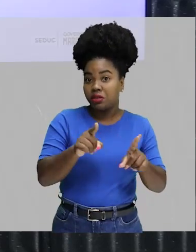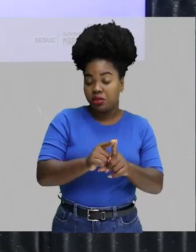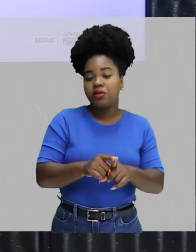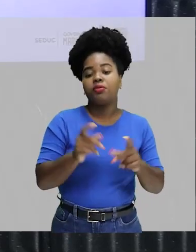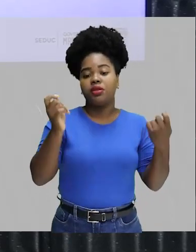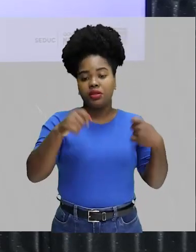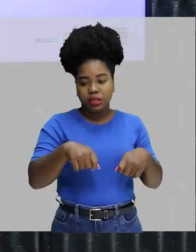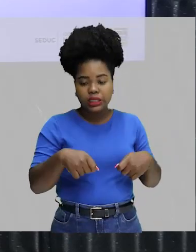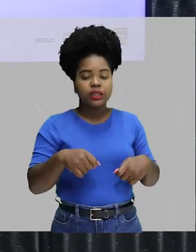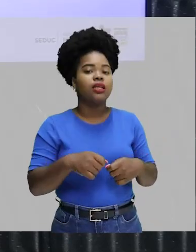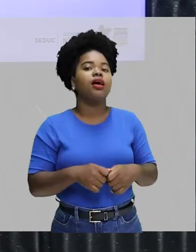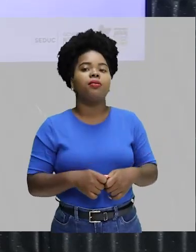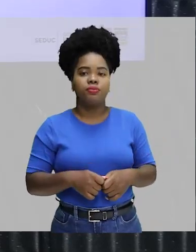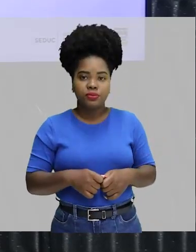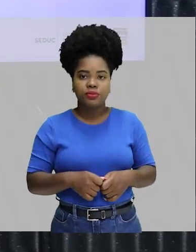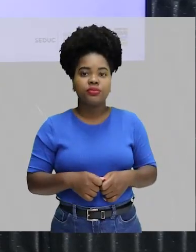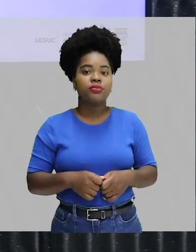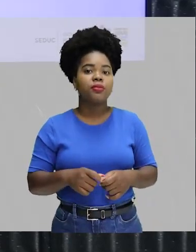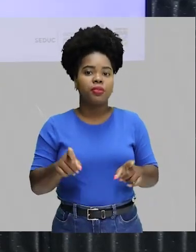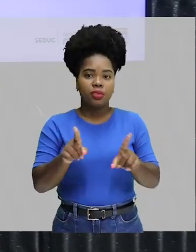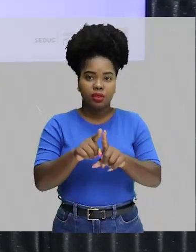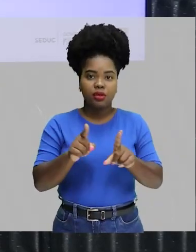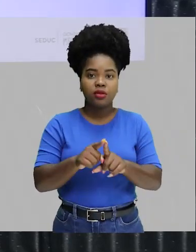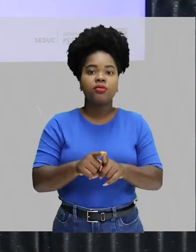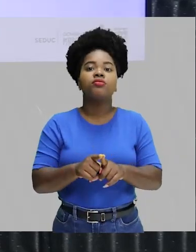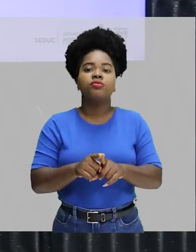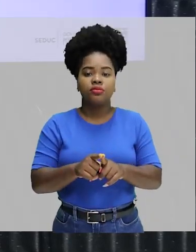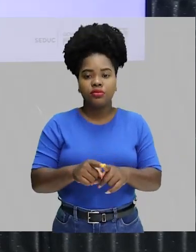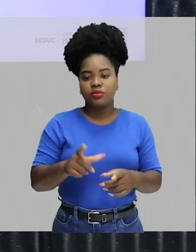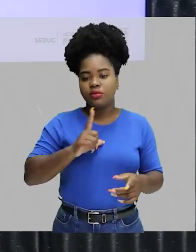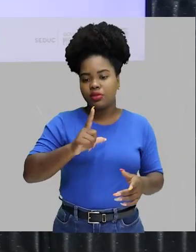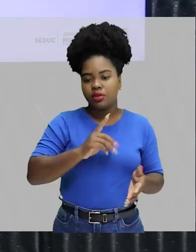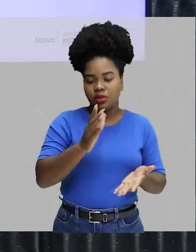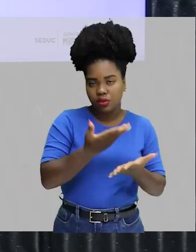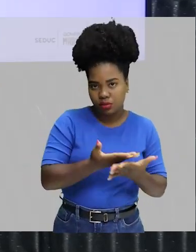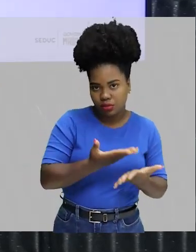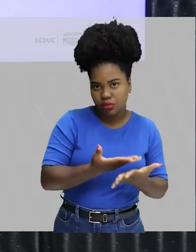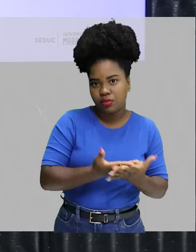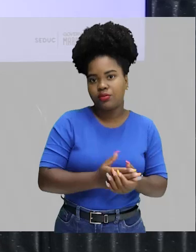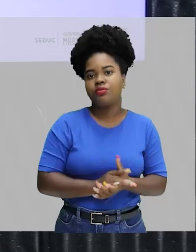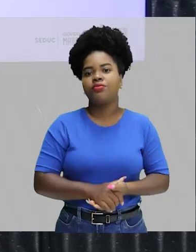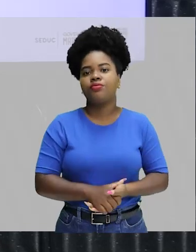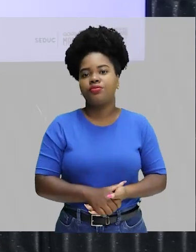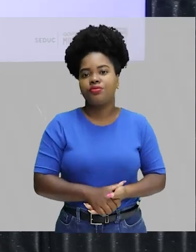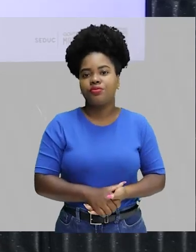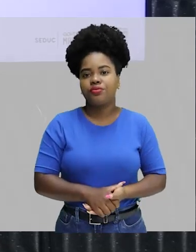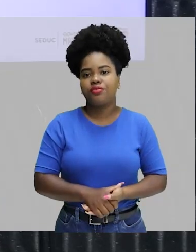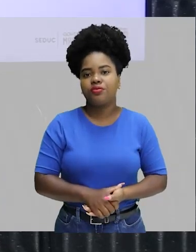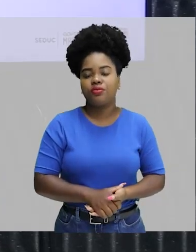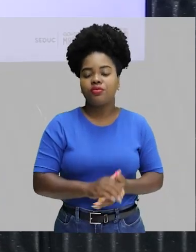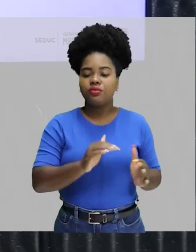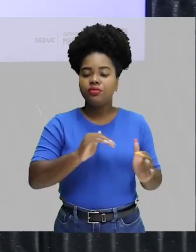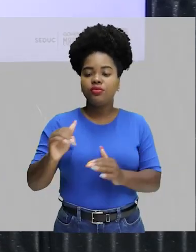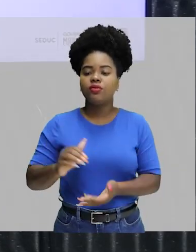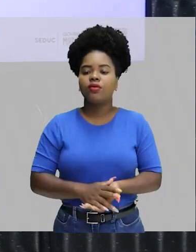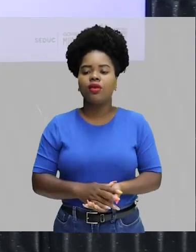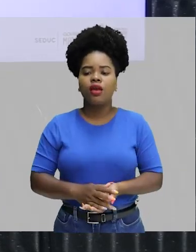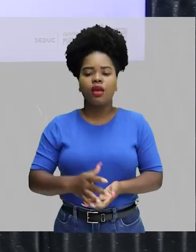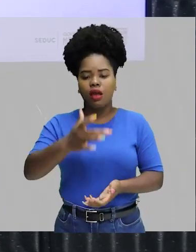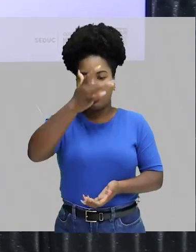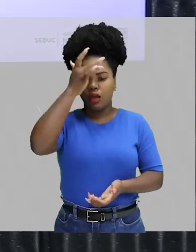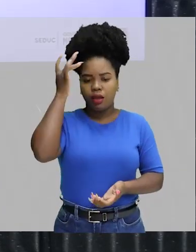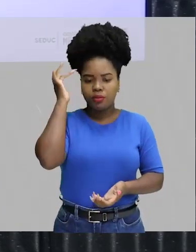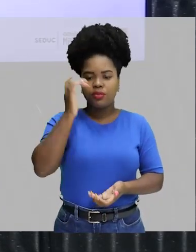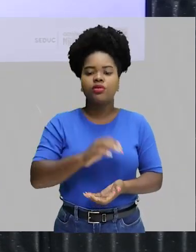diariamente. Rádio Timbira tem programas, né? Pela manhã, o dia inteiro. Aí, um ouvinte,